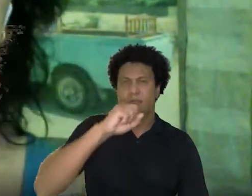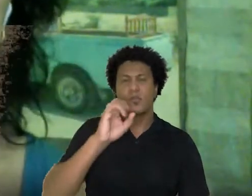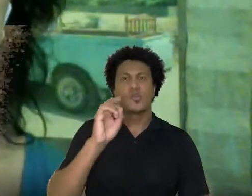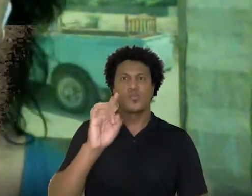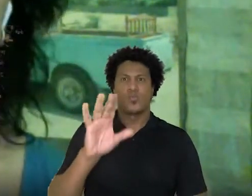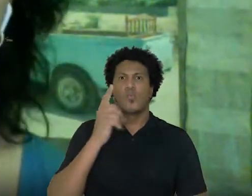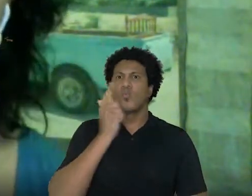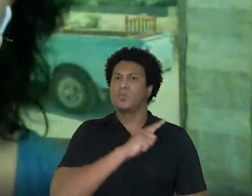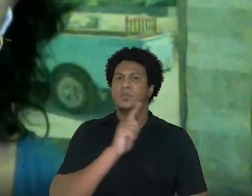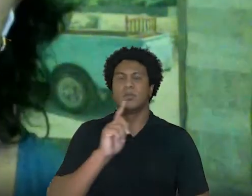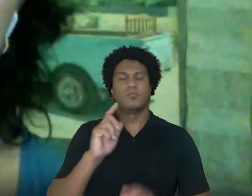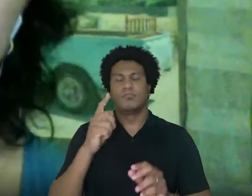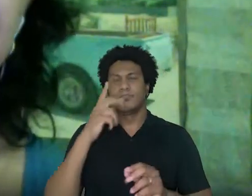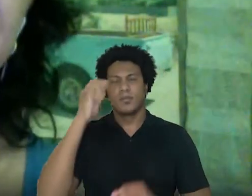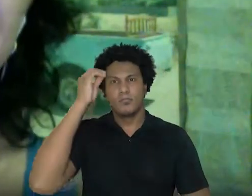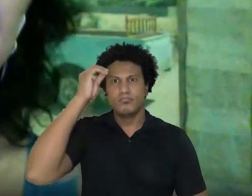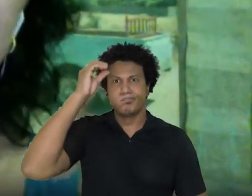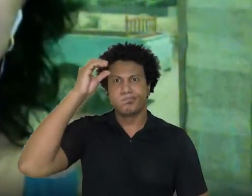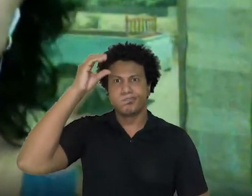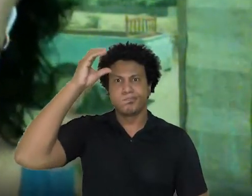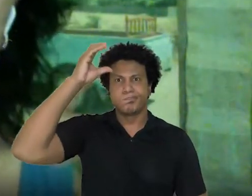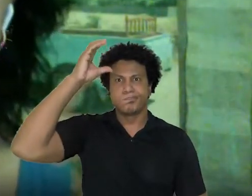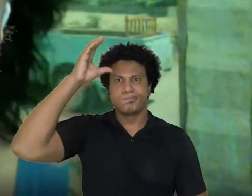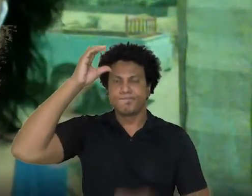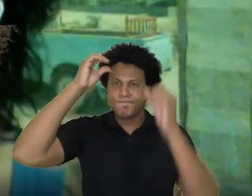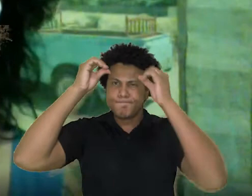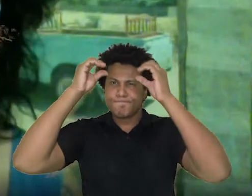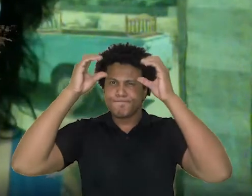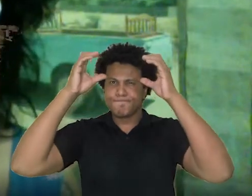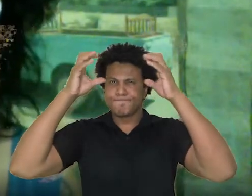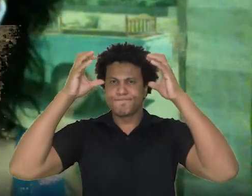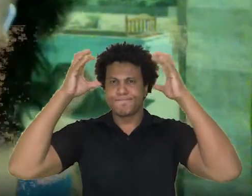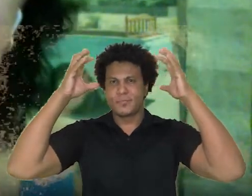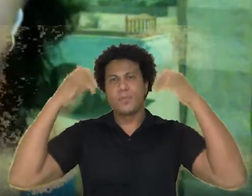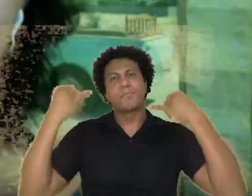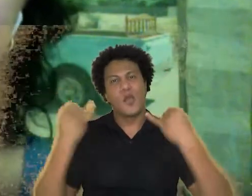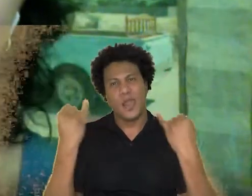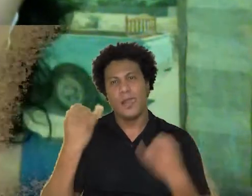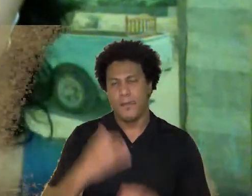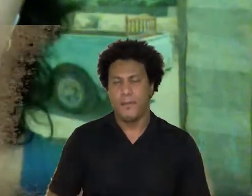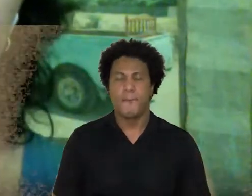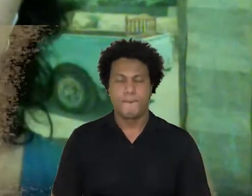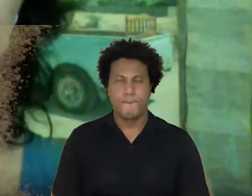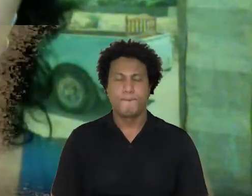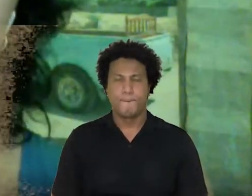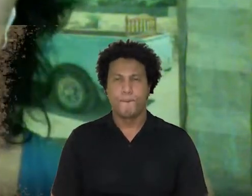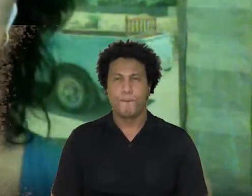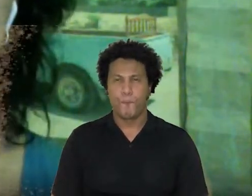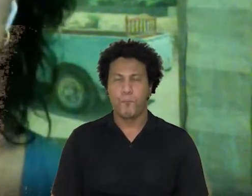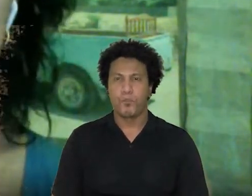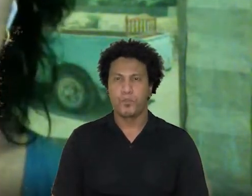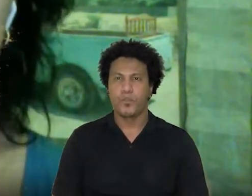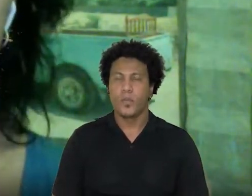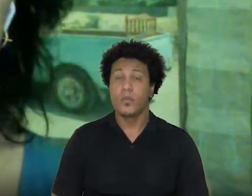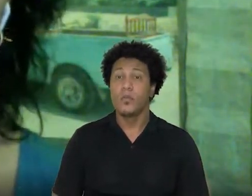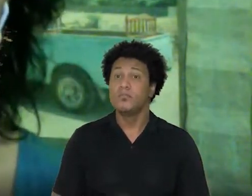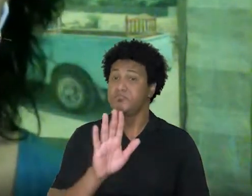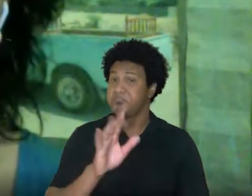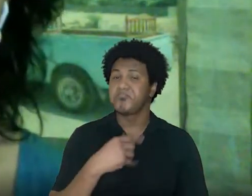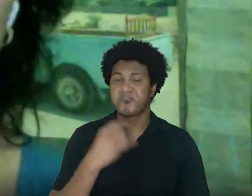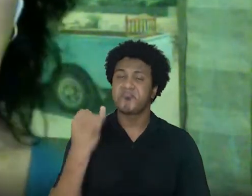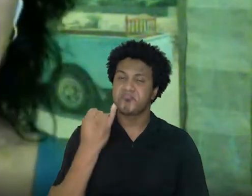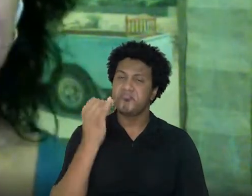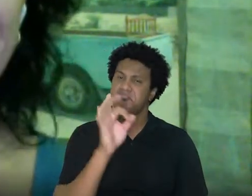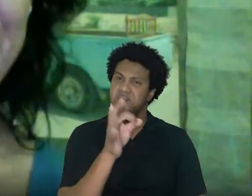mesmo, que você vai aprofundar mais, e eu acho que nesse sentido só tem a aprender, e aprendizado não ocupa espaço, né? Muito pelo